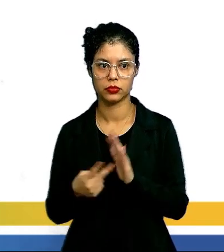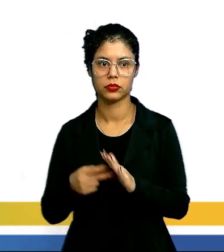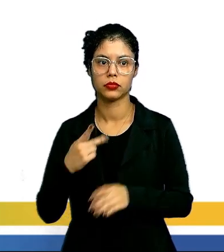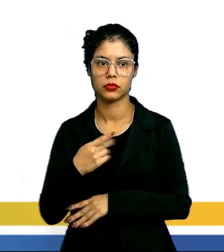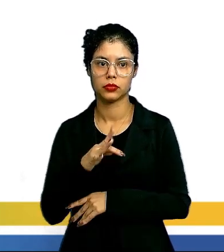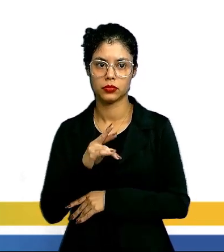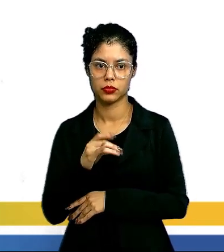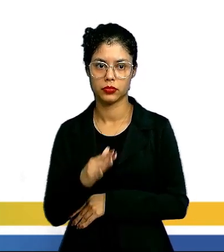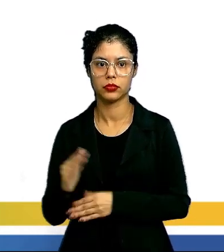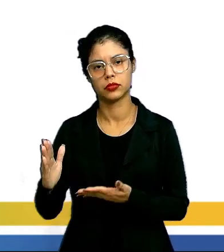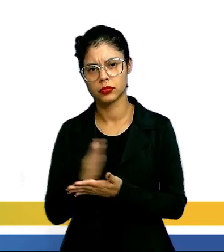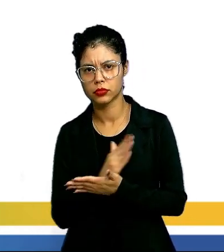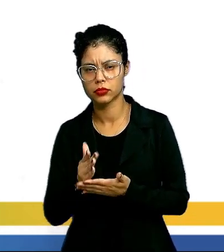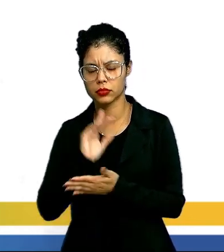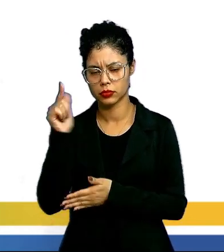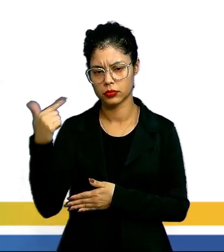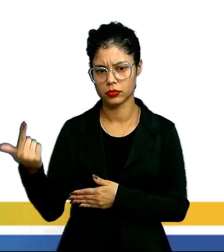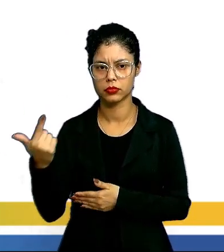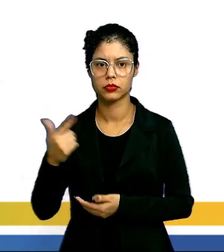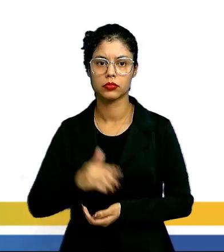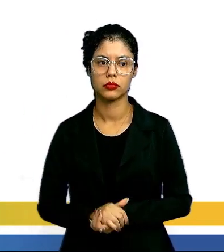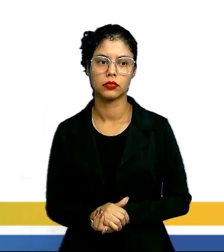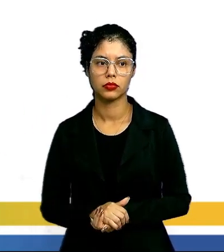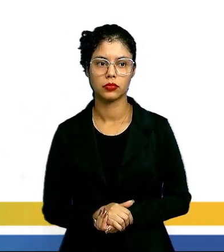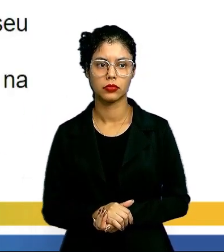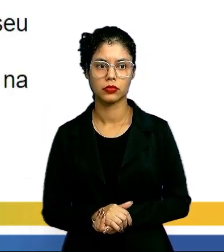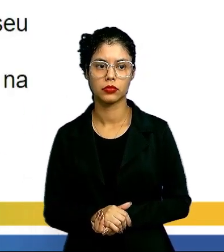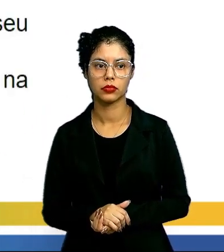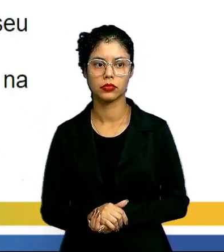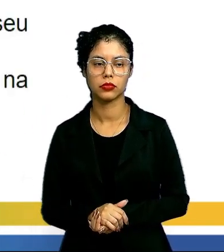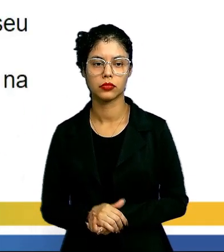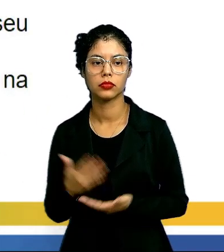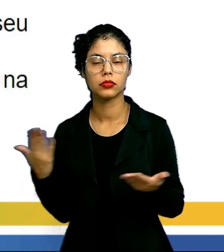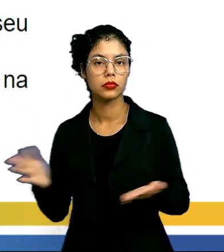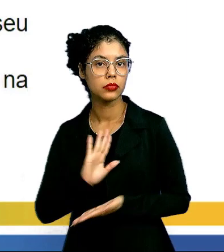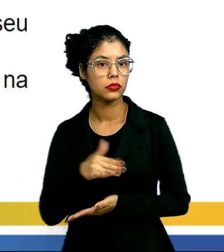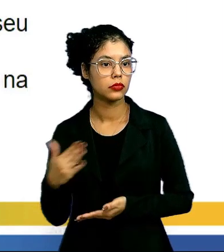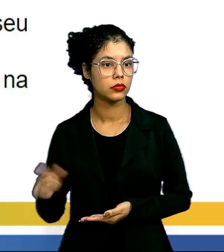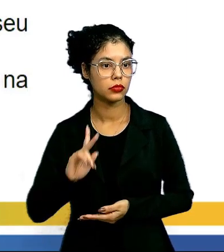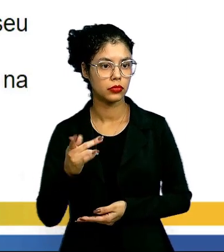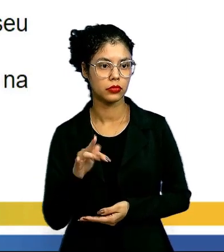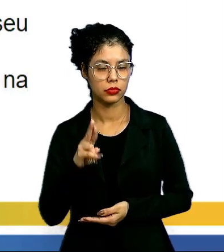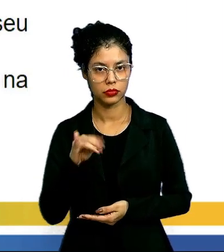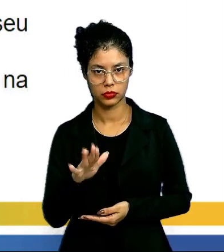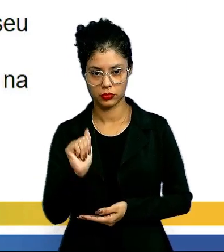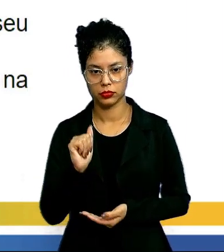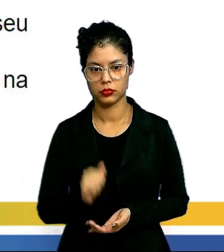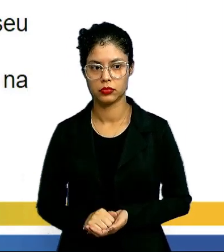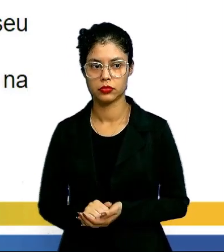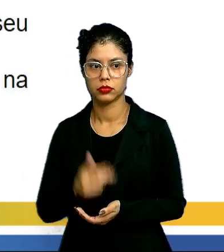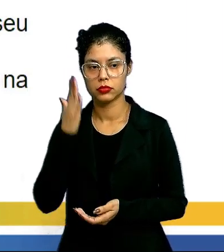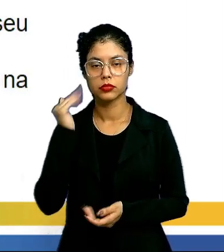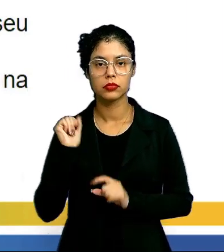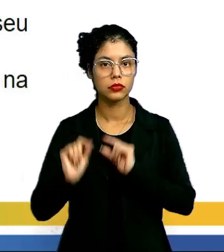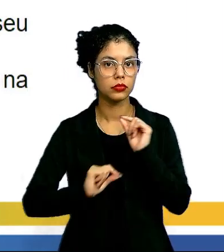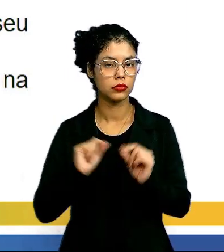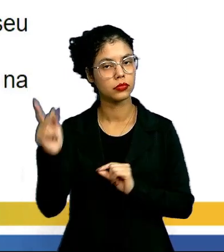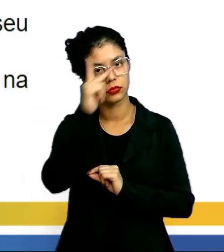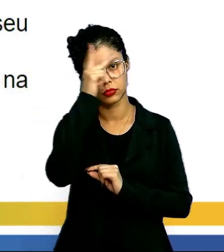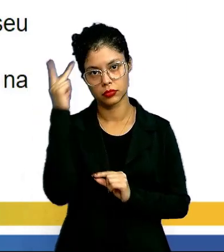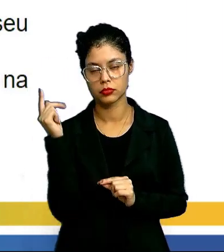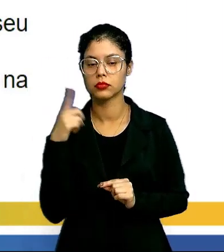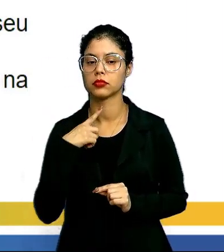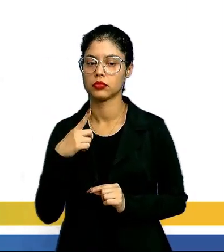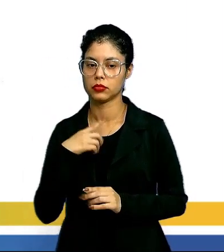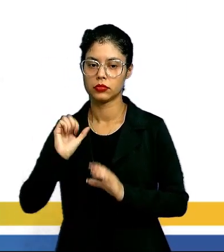Significa uma preponderância de alguma coisa sobre a outra. Então, quando eu digo hegemonia, ele quer dizer que essas pessoas que